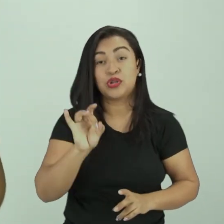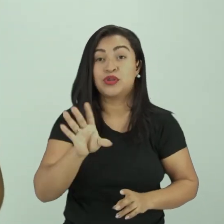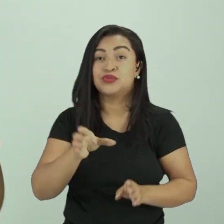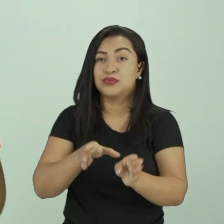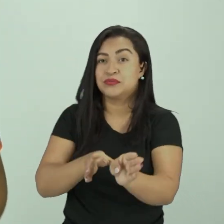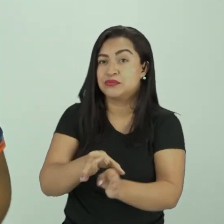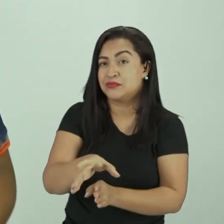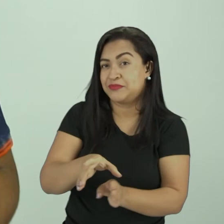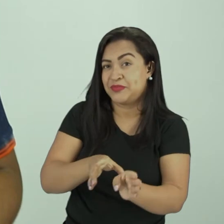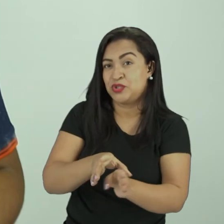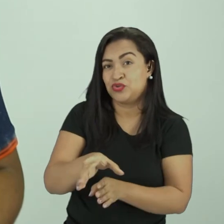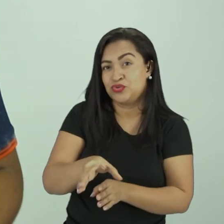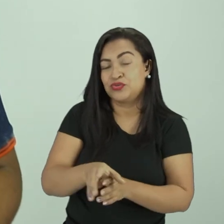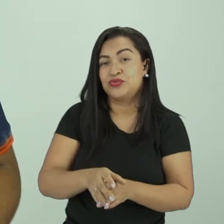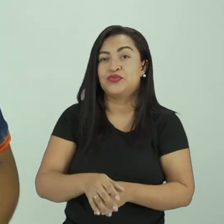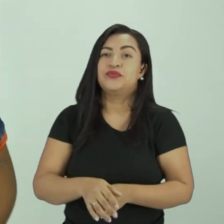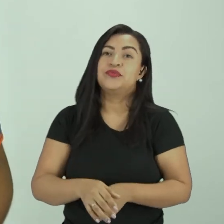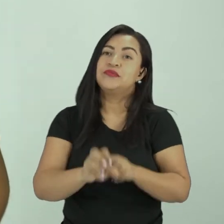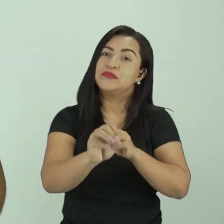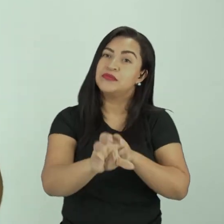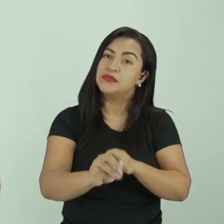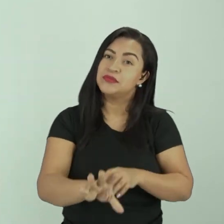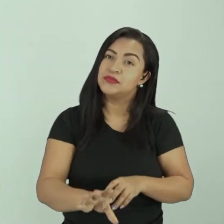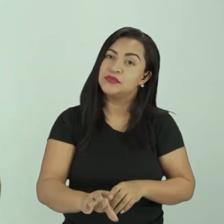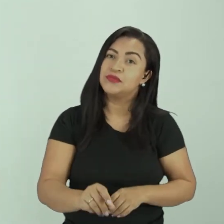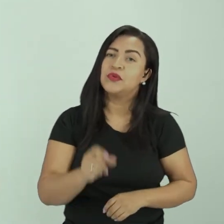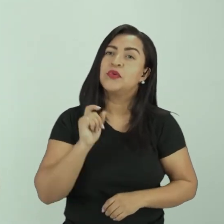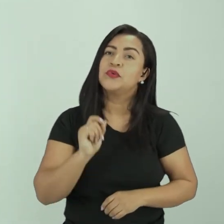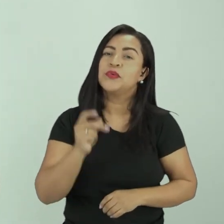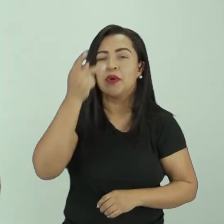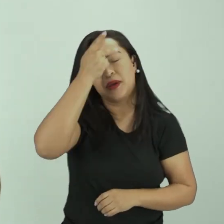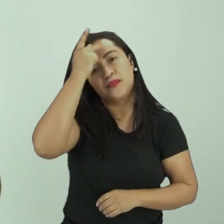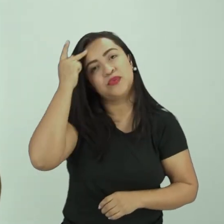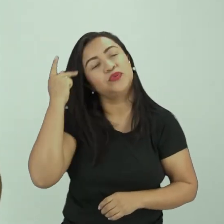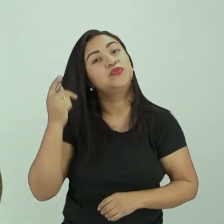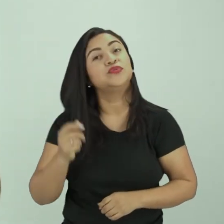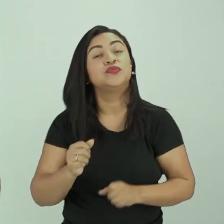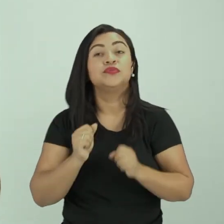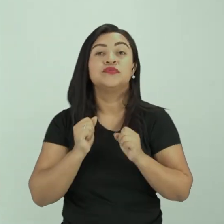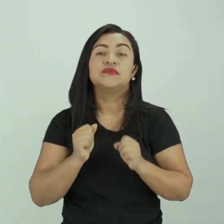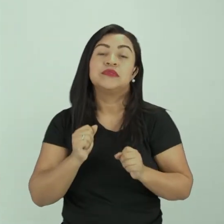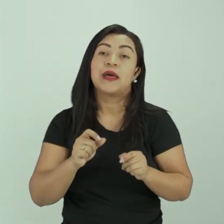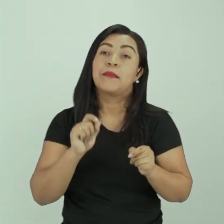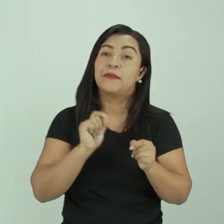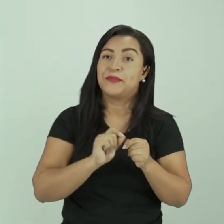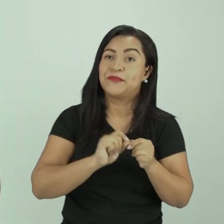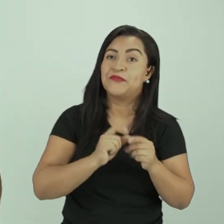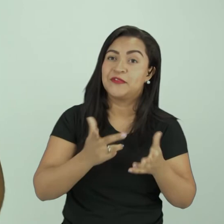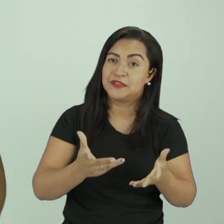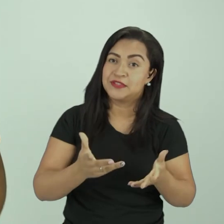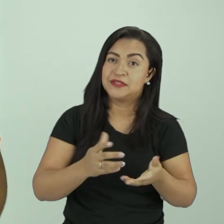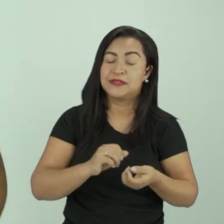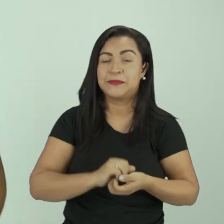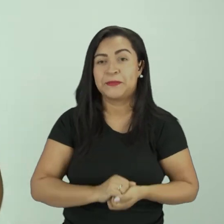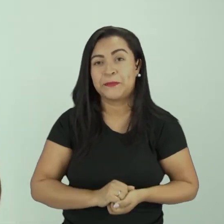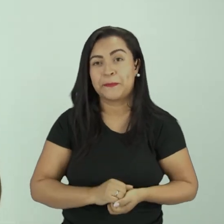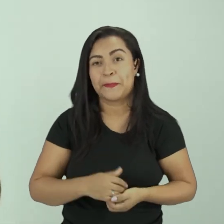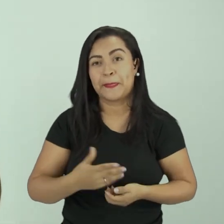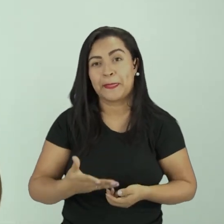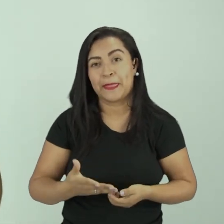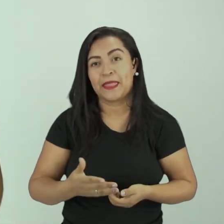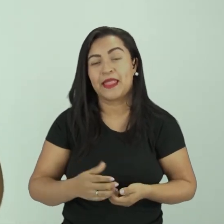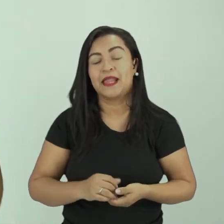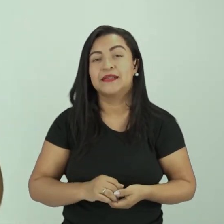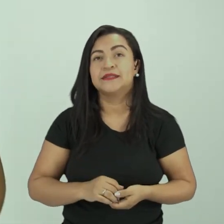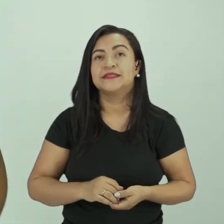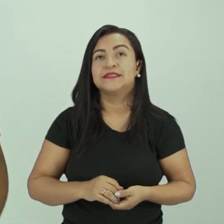Instruindo, orientando o que a pessoa deve fazer dentro do seu